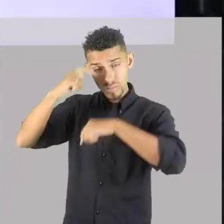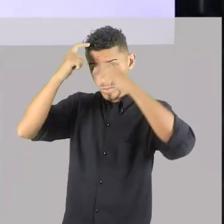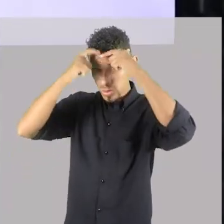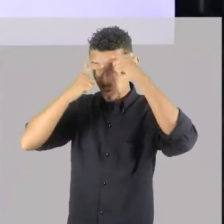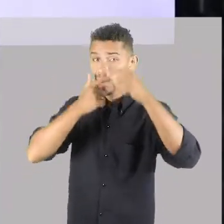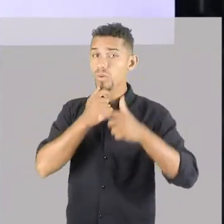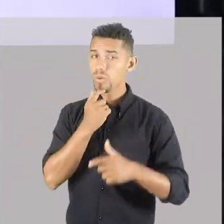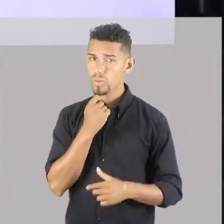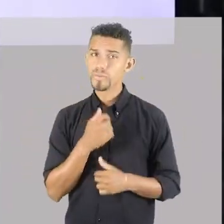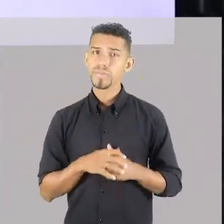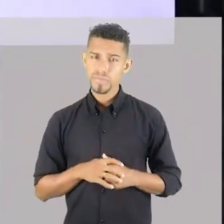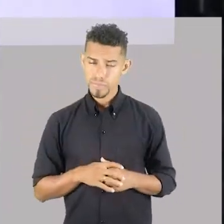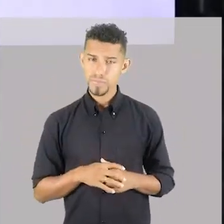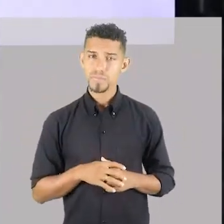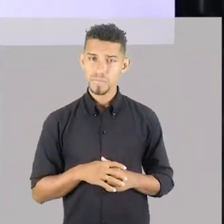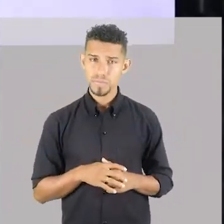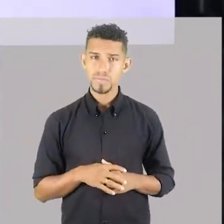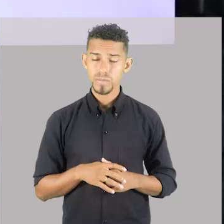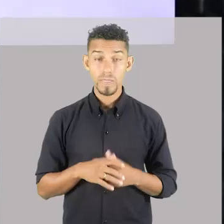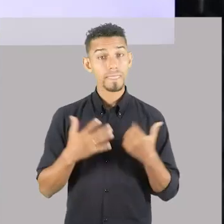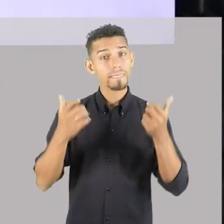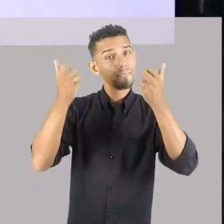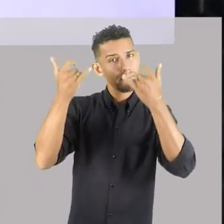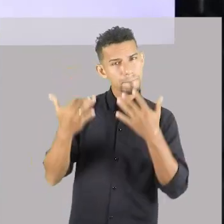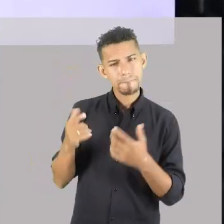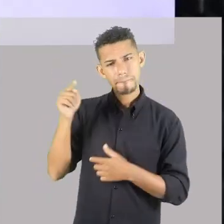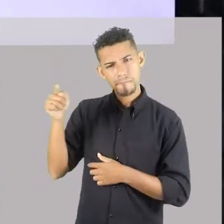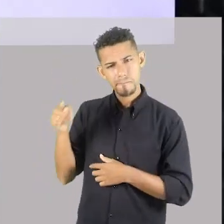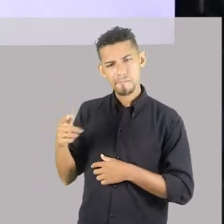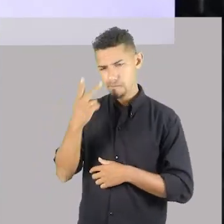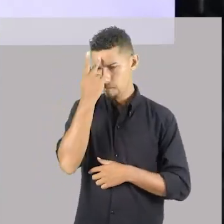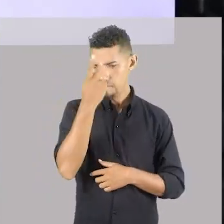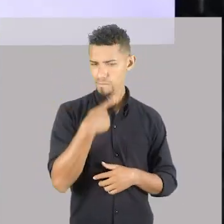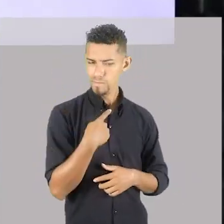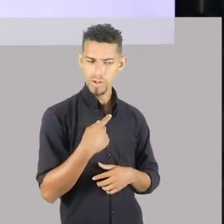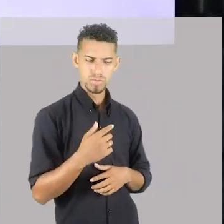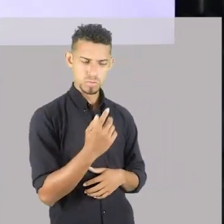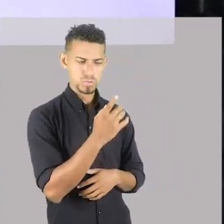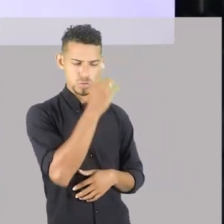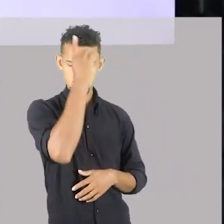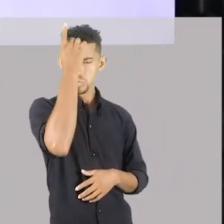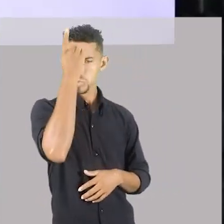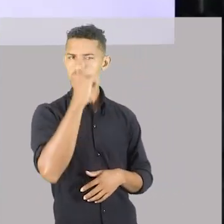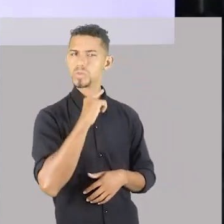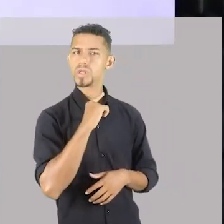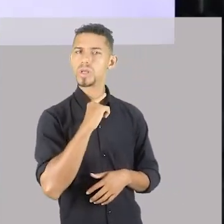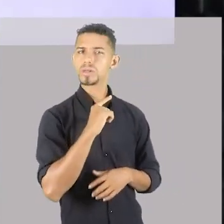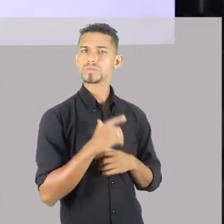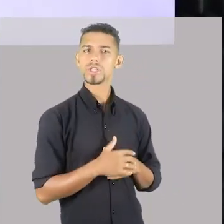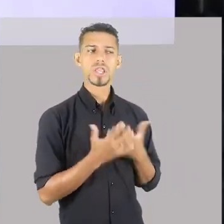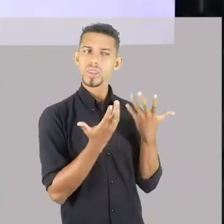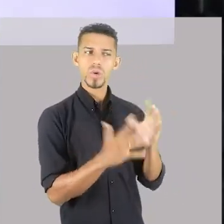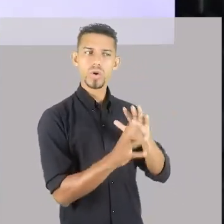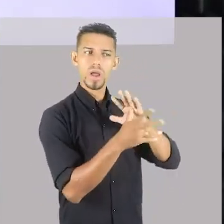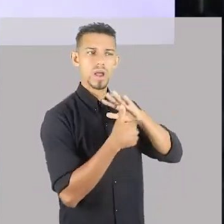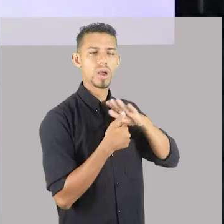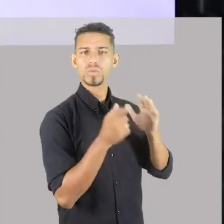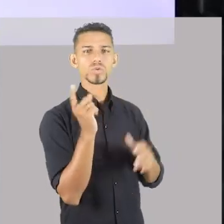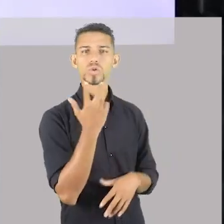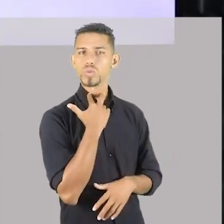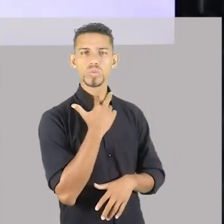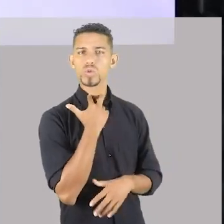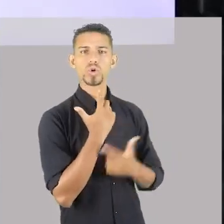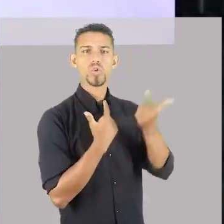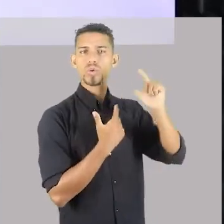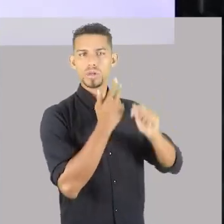é uma situação inusitada. Ele falando sobre ele ter tido a ideia. Então aquela ideia não poderia ser roubada